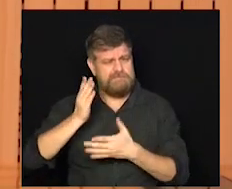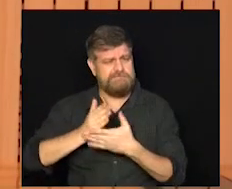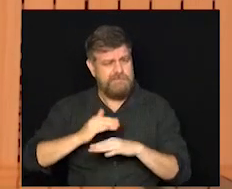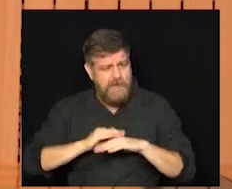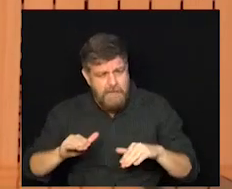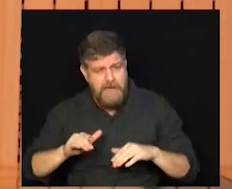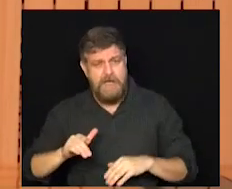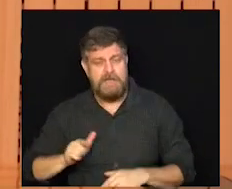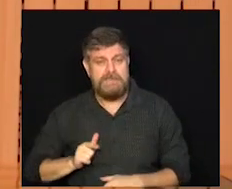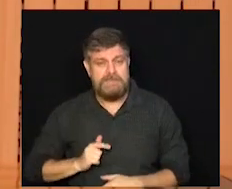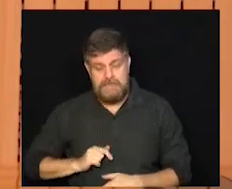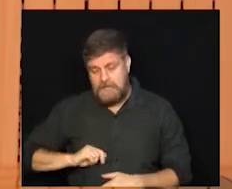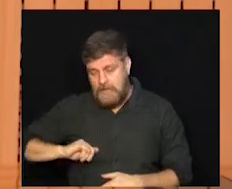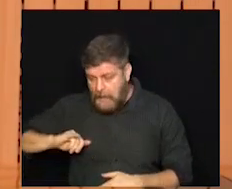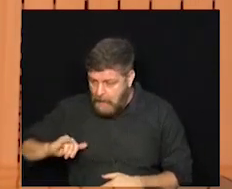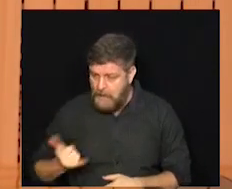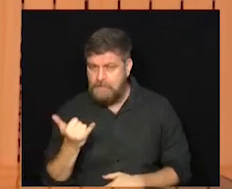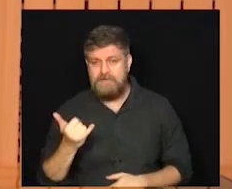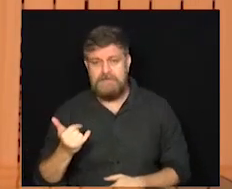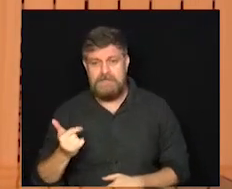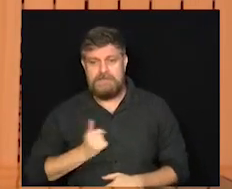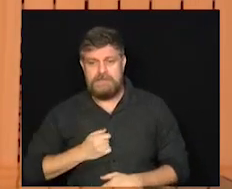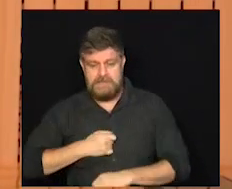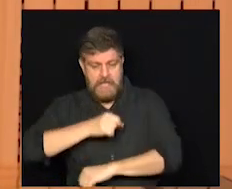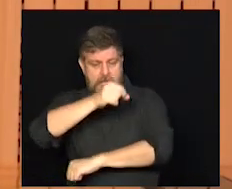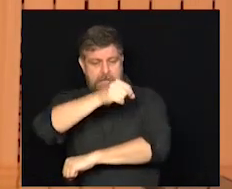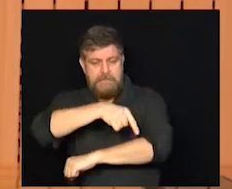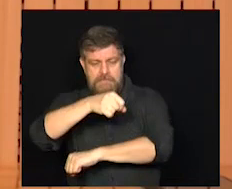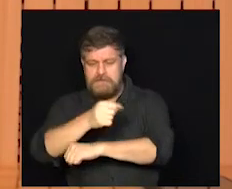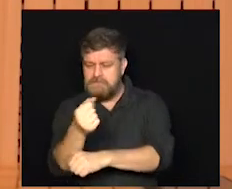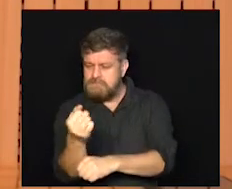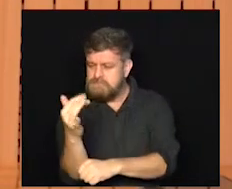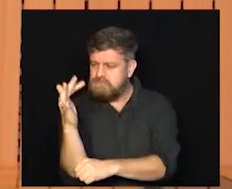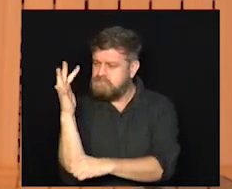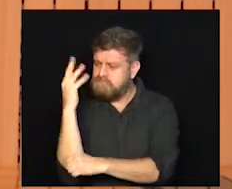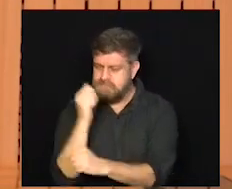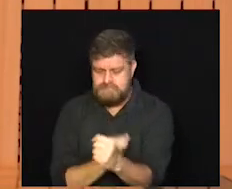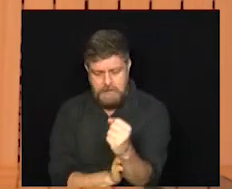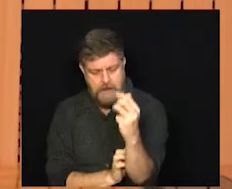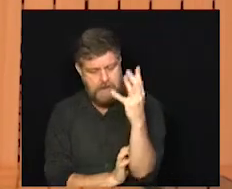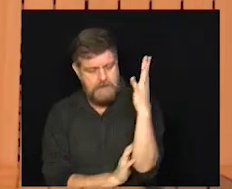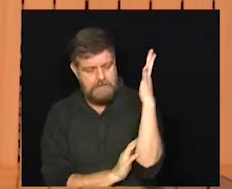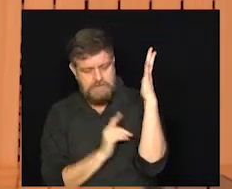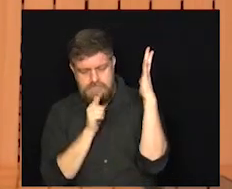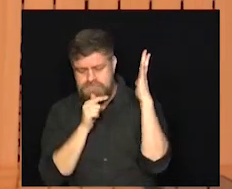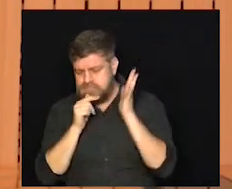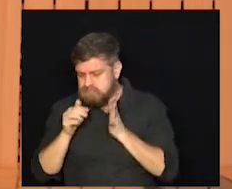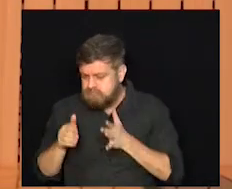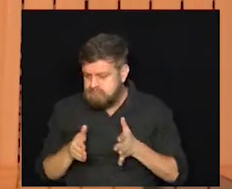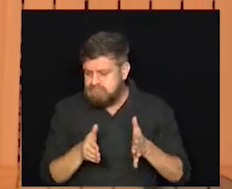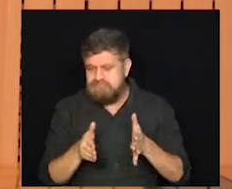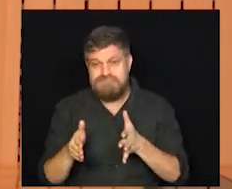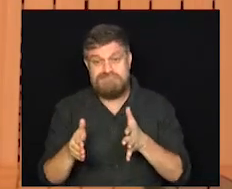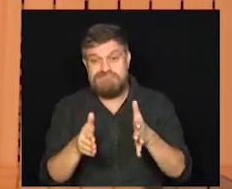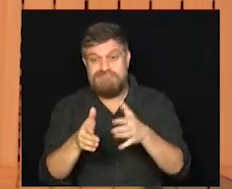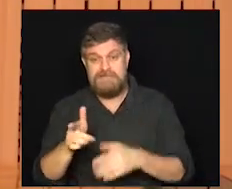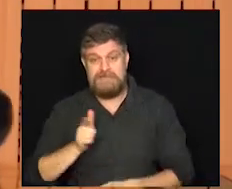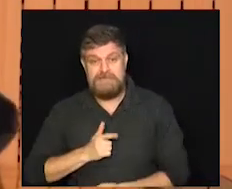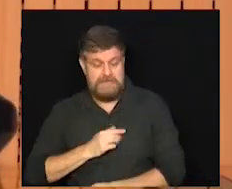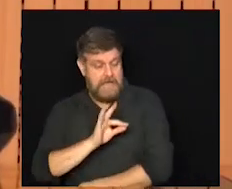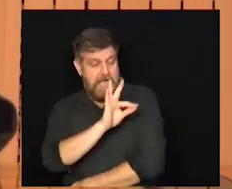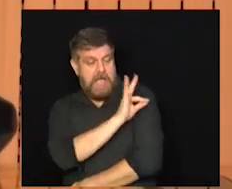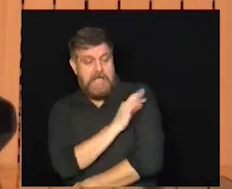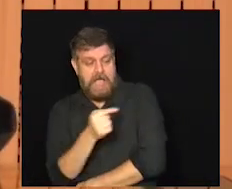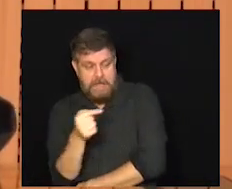uma potencialidade do ponto de vista de recomposição das matas ciliares, das nascentes. Isso gera emprego desde que o poder público